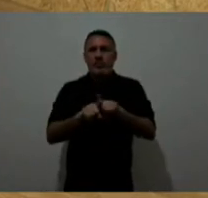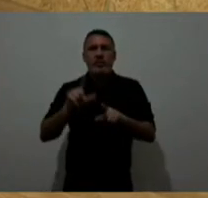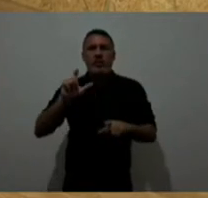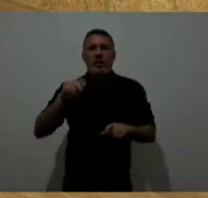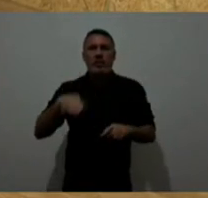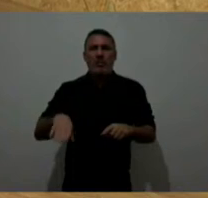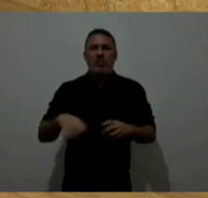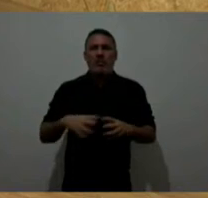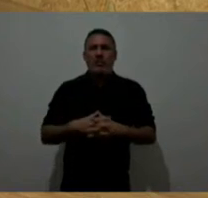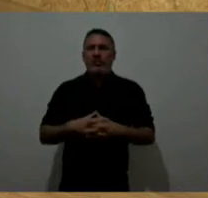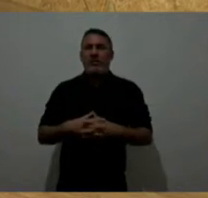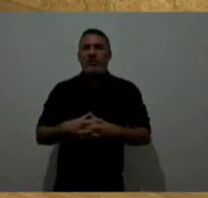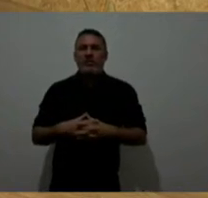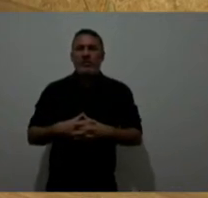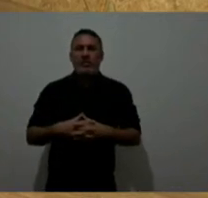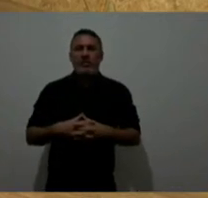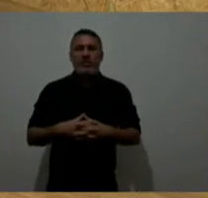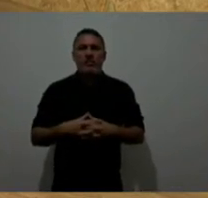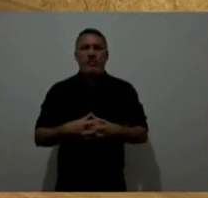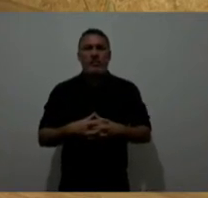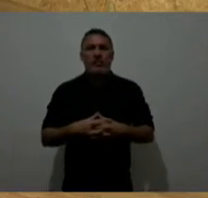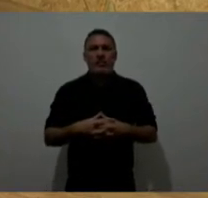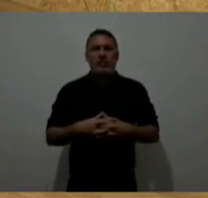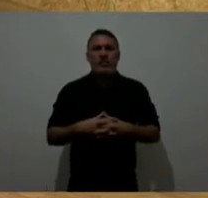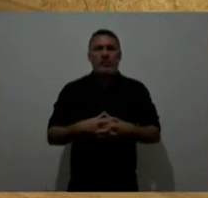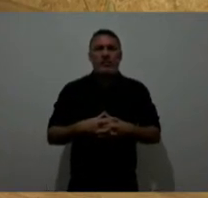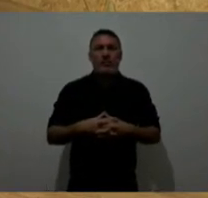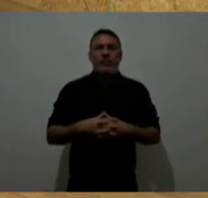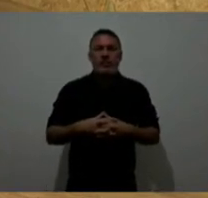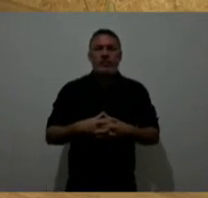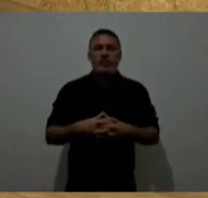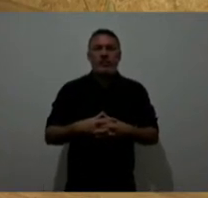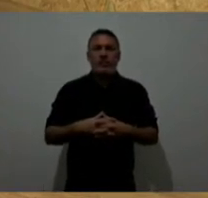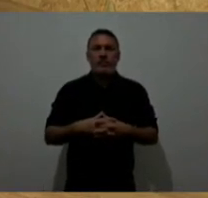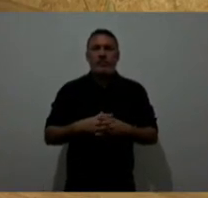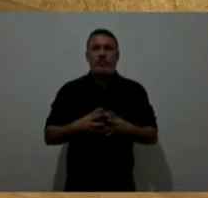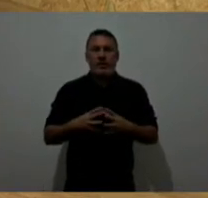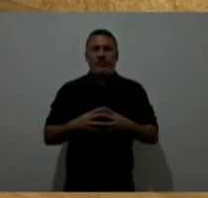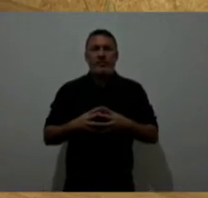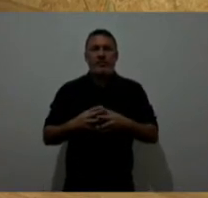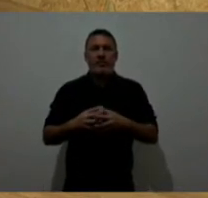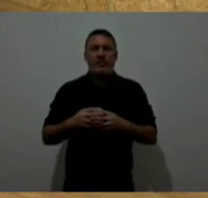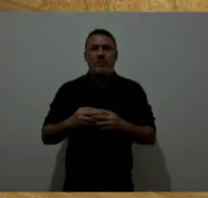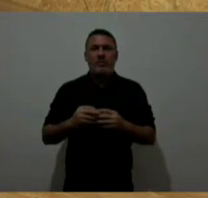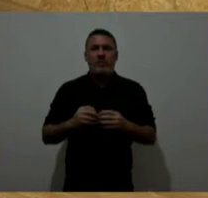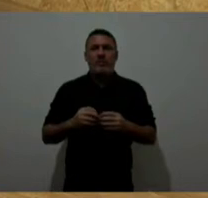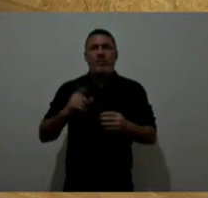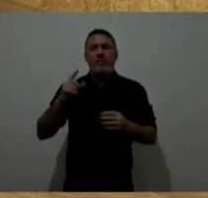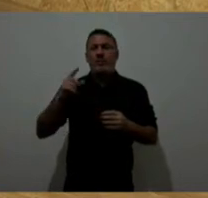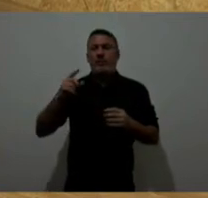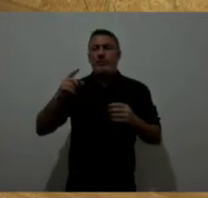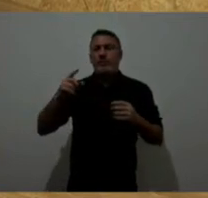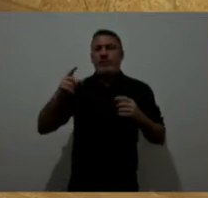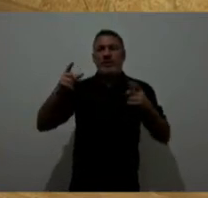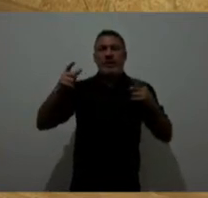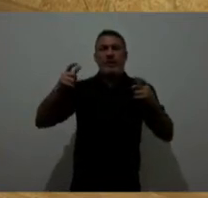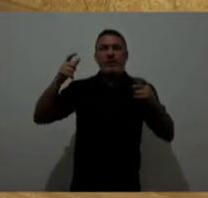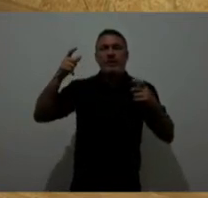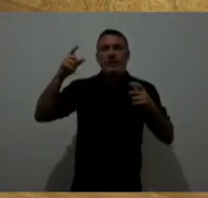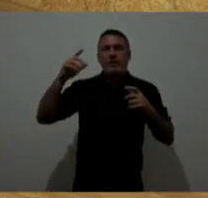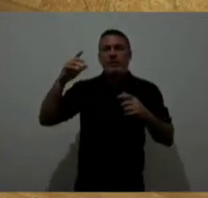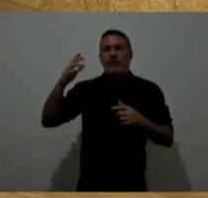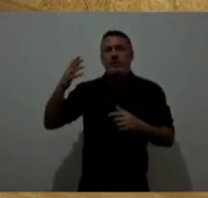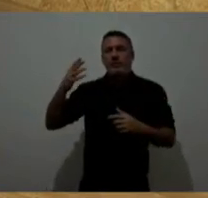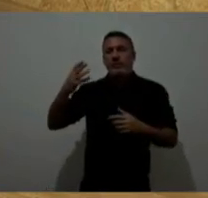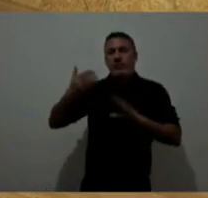pelo Espírito Santo e mestre em políticas públicas pela Universidade de Oxford, e Bruno Garfin, que é o presidente do Conselho de